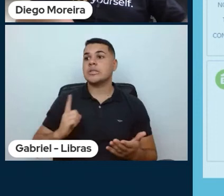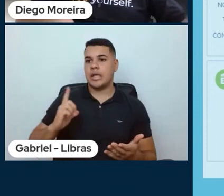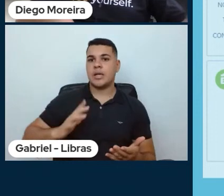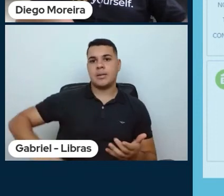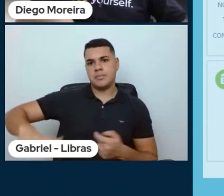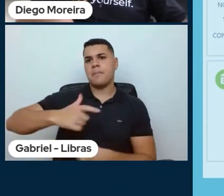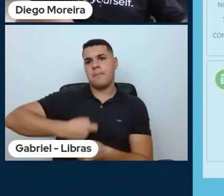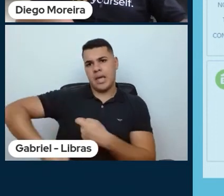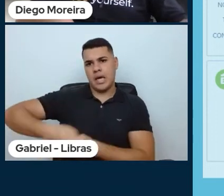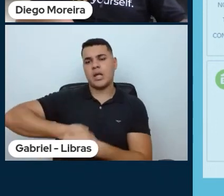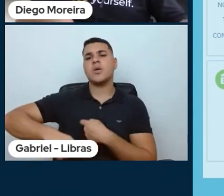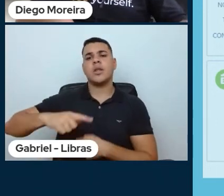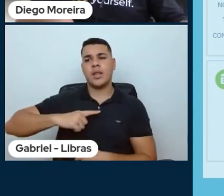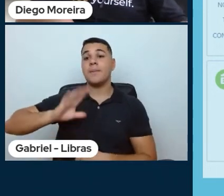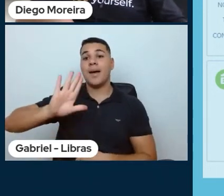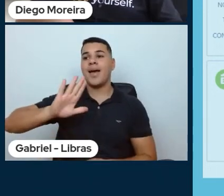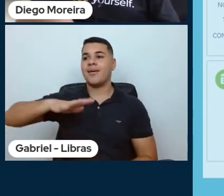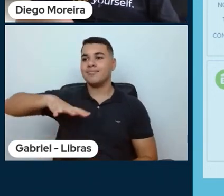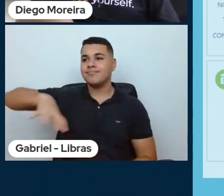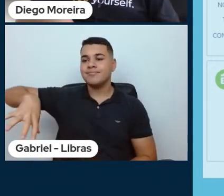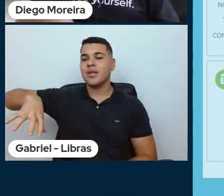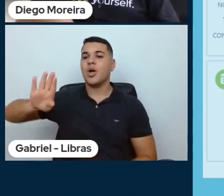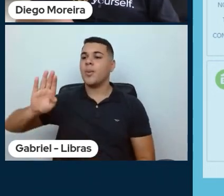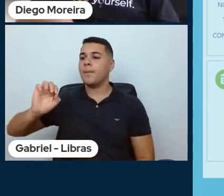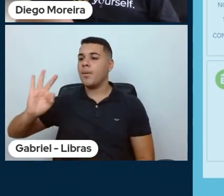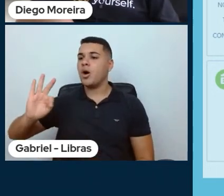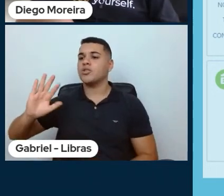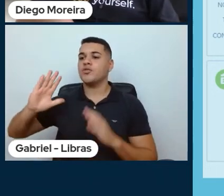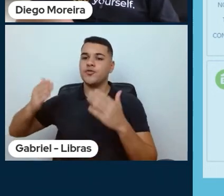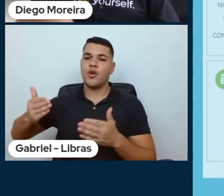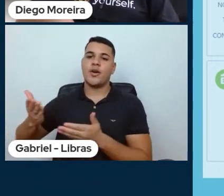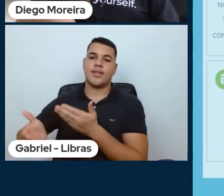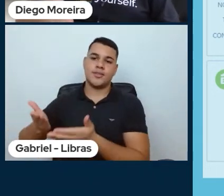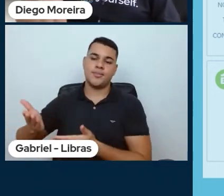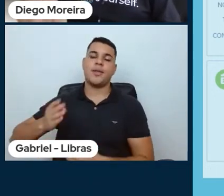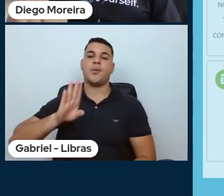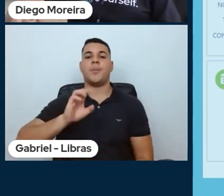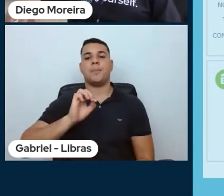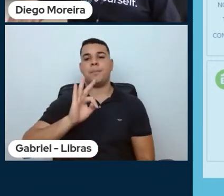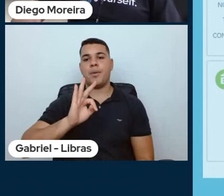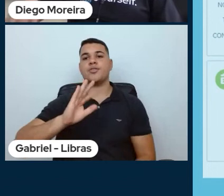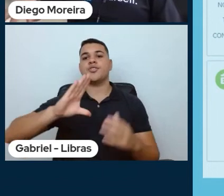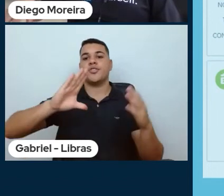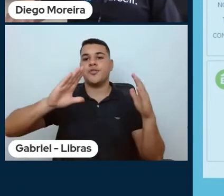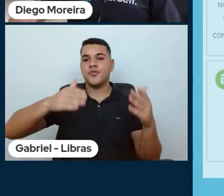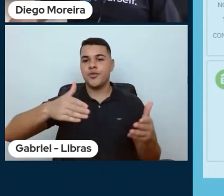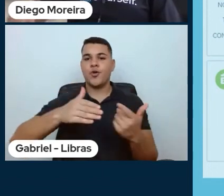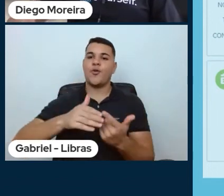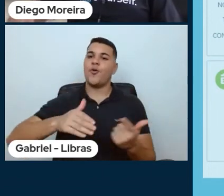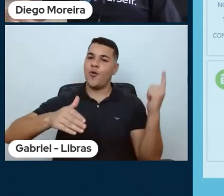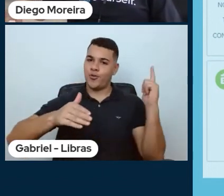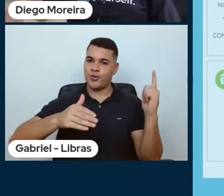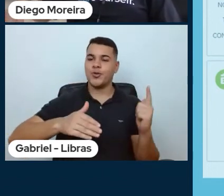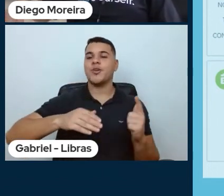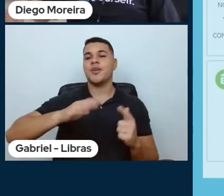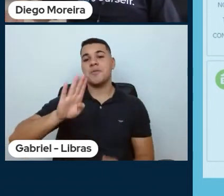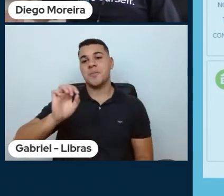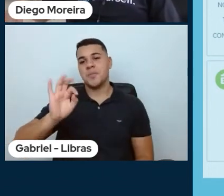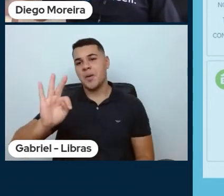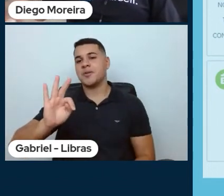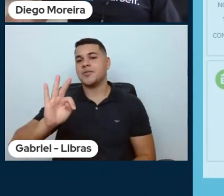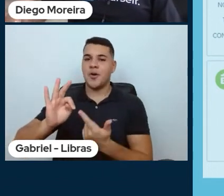para atender, a parte de cliente, a força de vendas, e eu tenho uma outra solução que ela atende a automação de